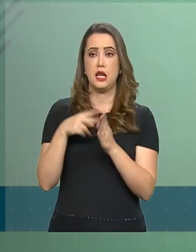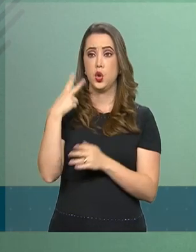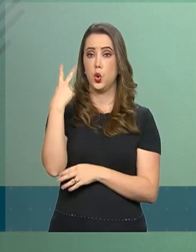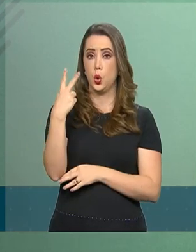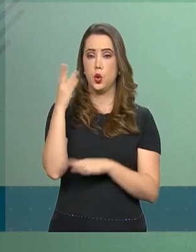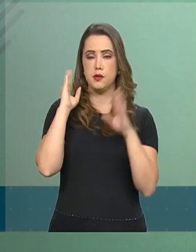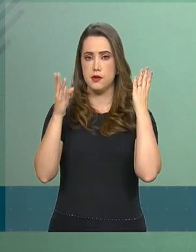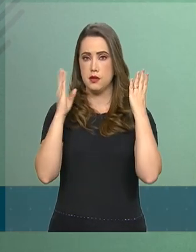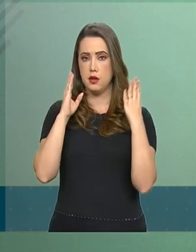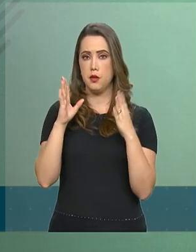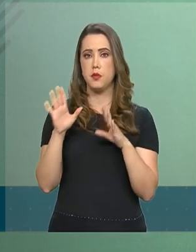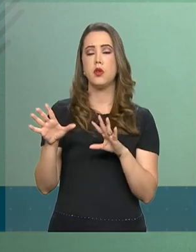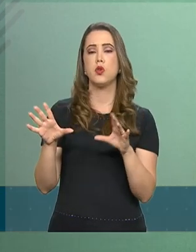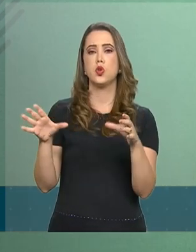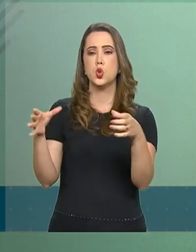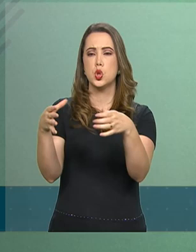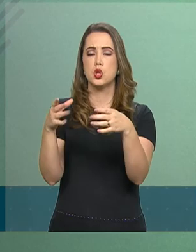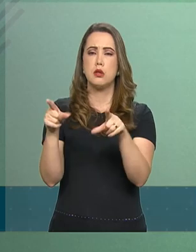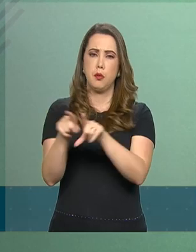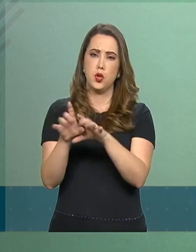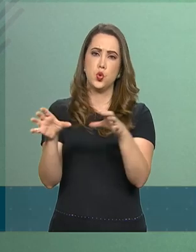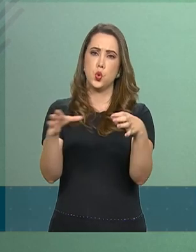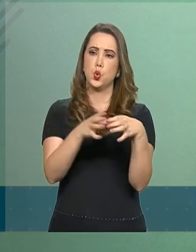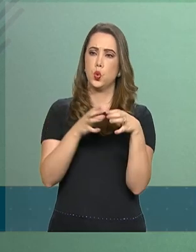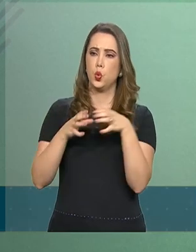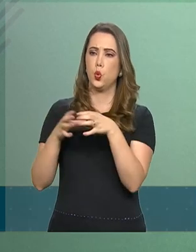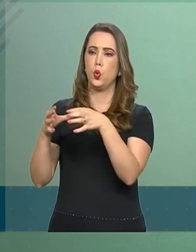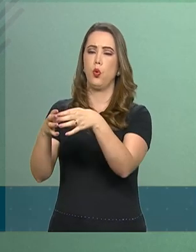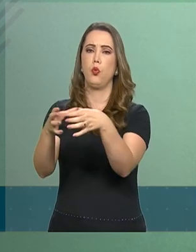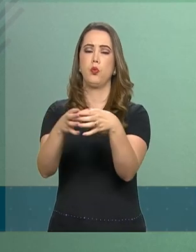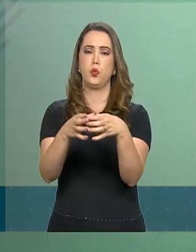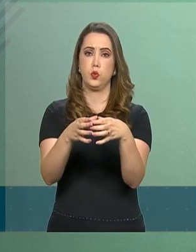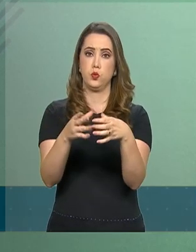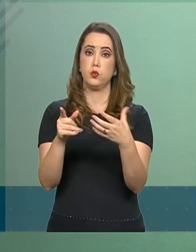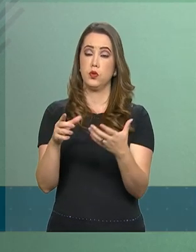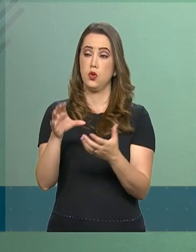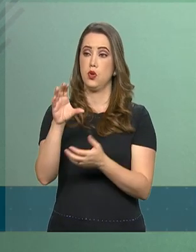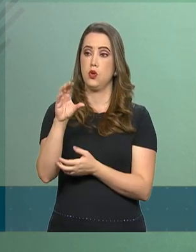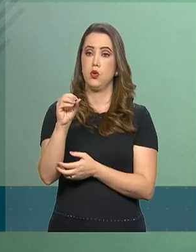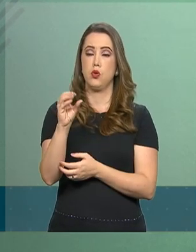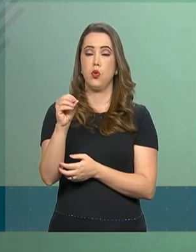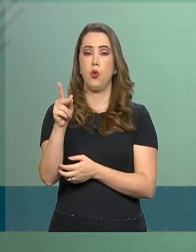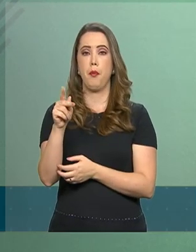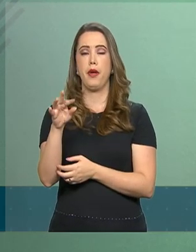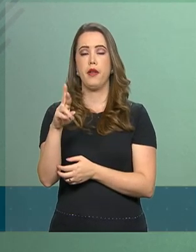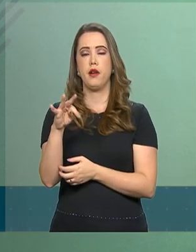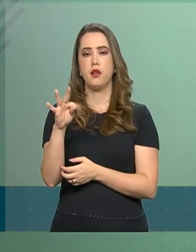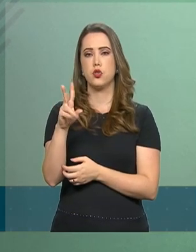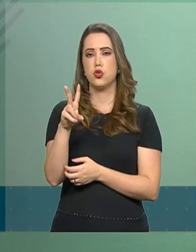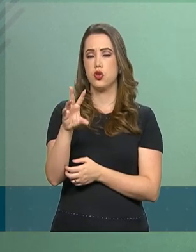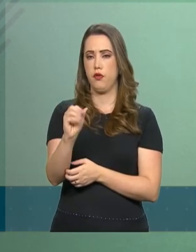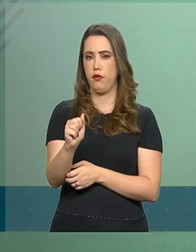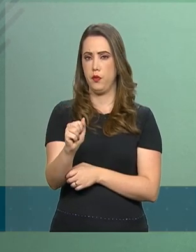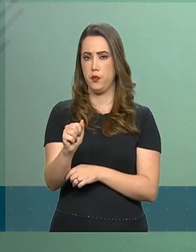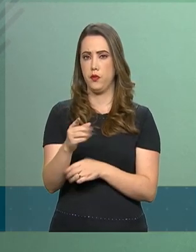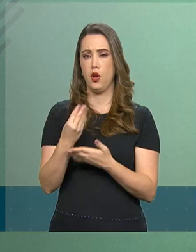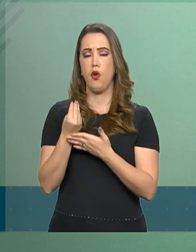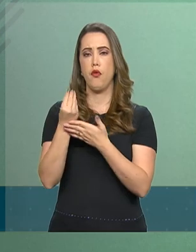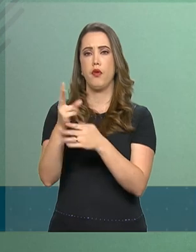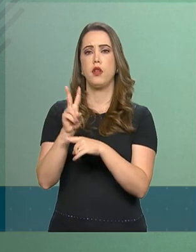em cooperativos o empréstimo melhor dizendo os empréstimos serão concedidos